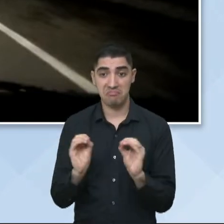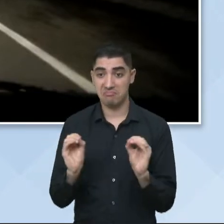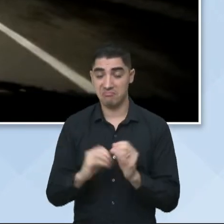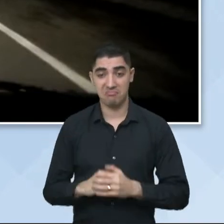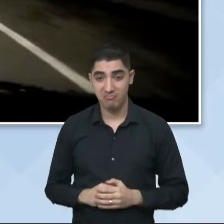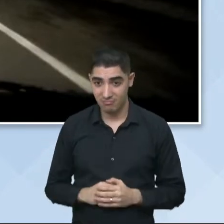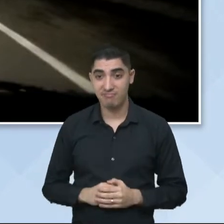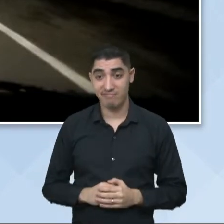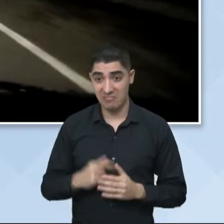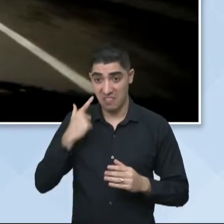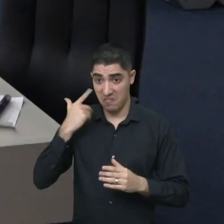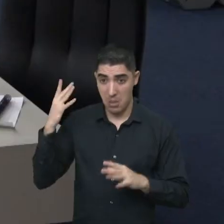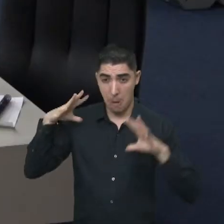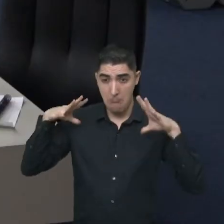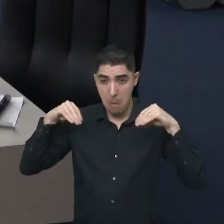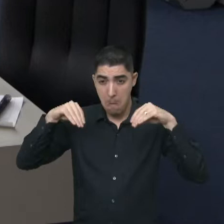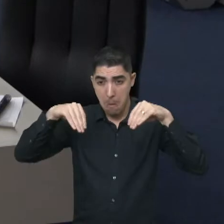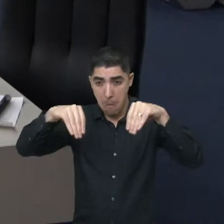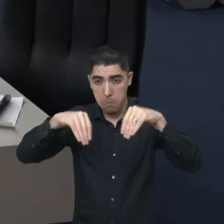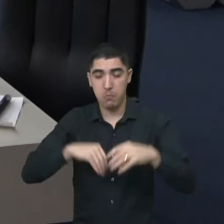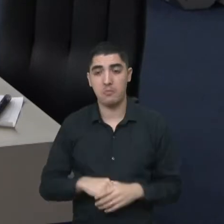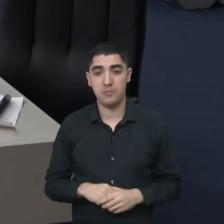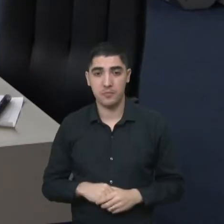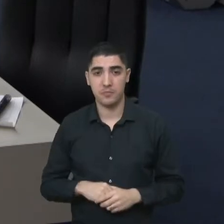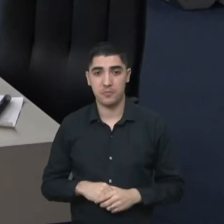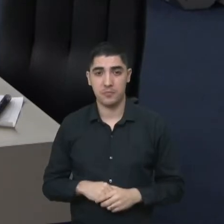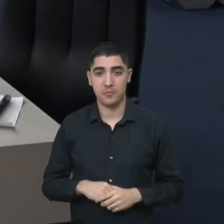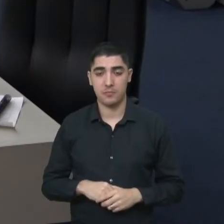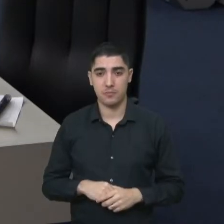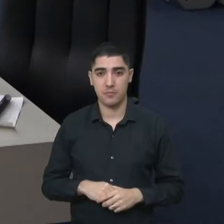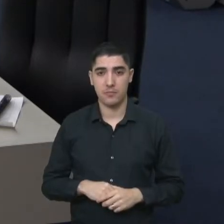escuridão. Outro, por favor.